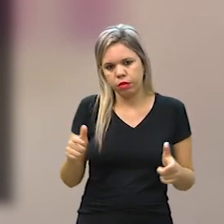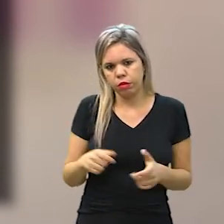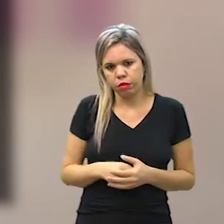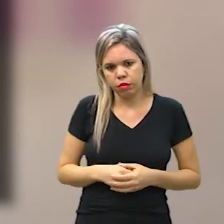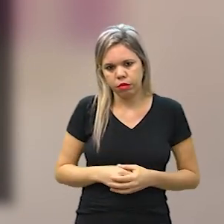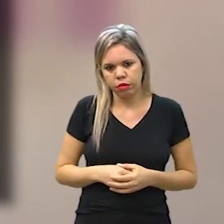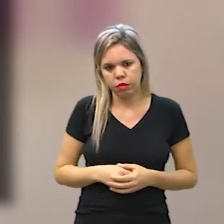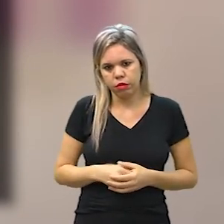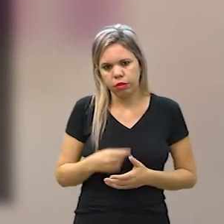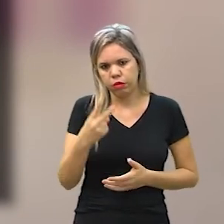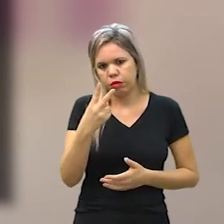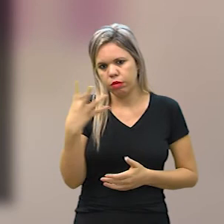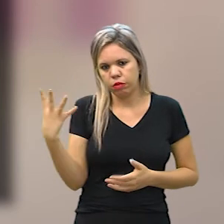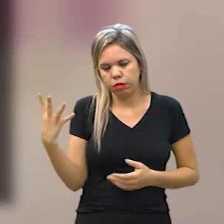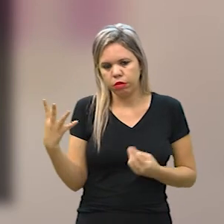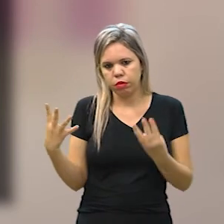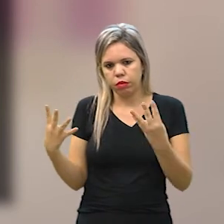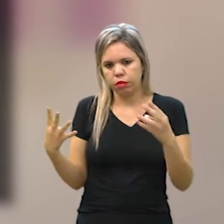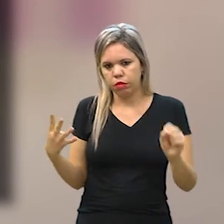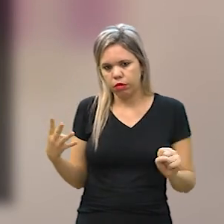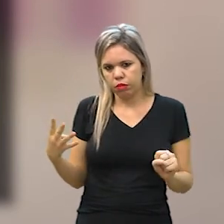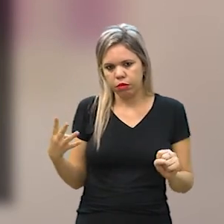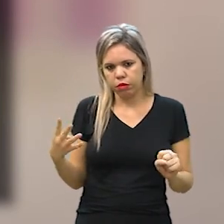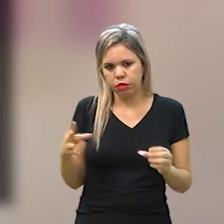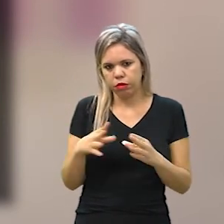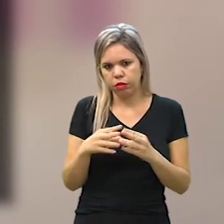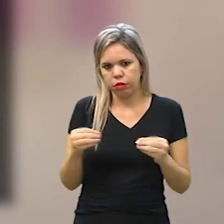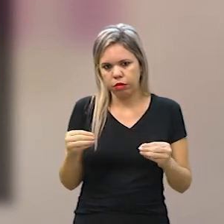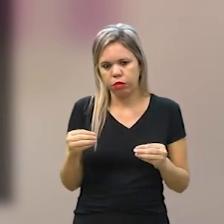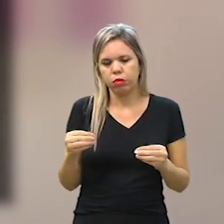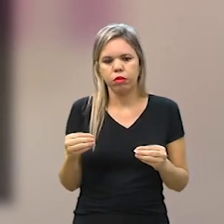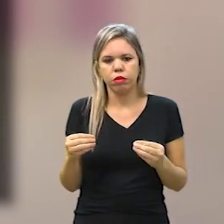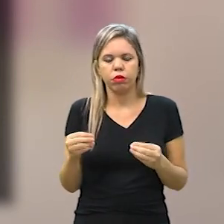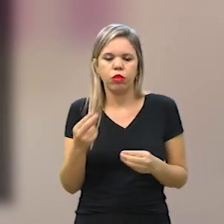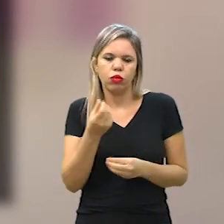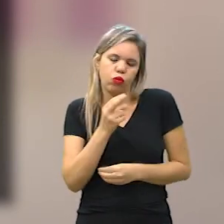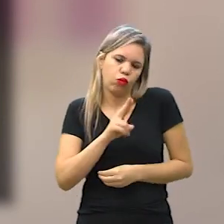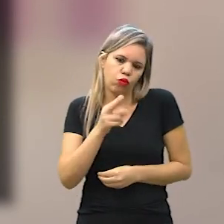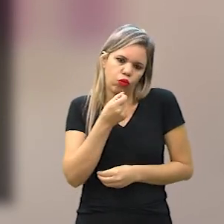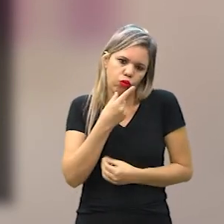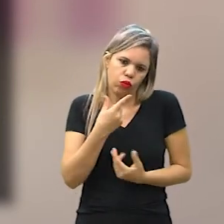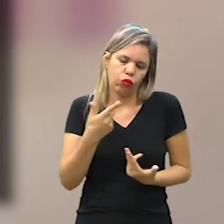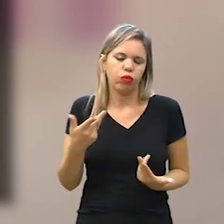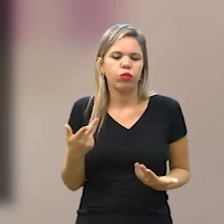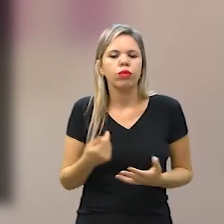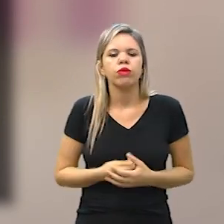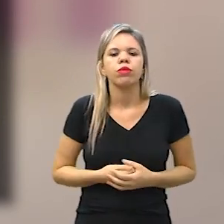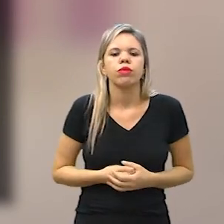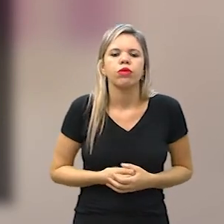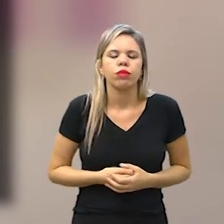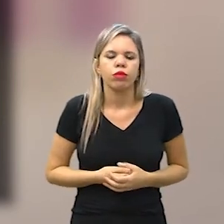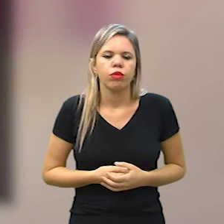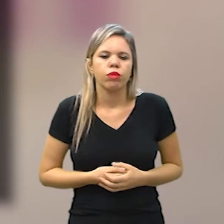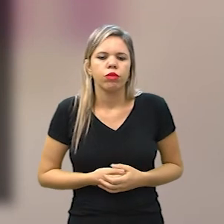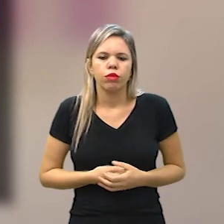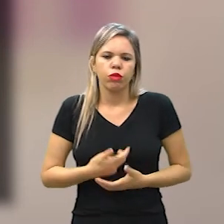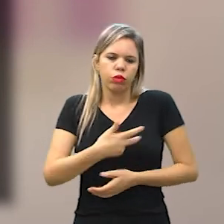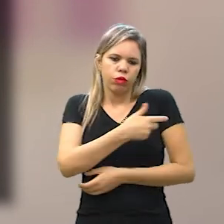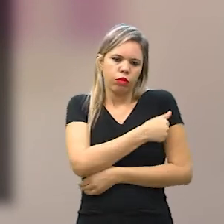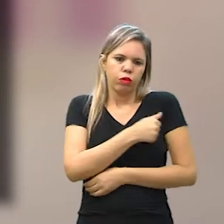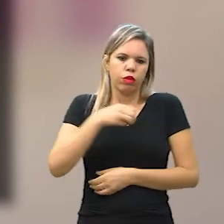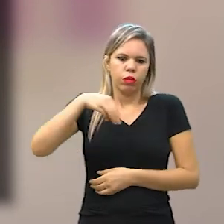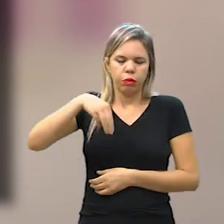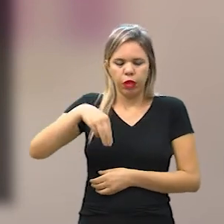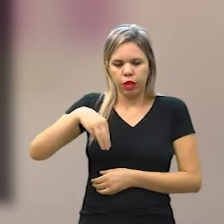das vezes, em 24, 48 horas, desaparece com o uso de antitérmico, tá? Em relação à vacina